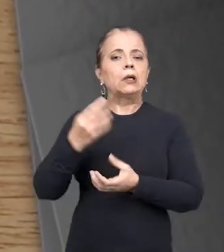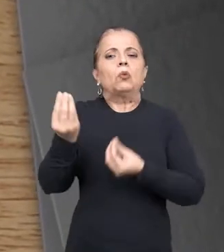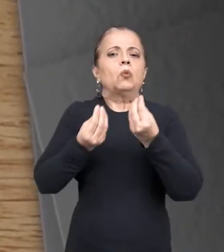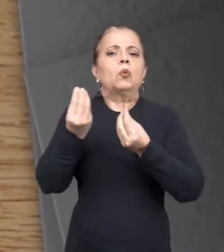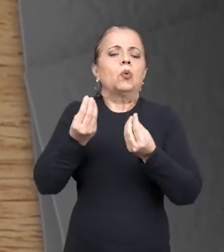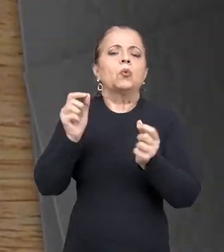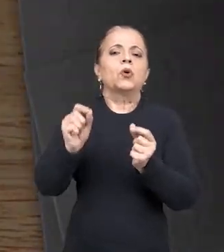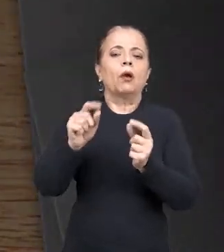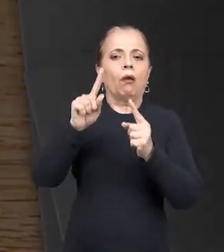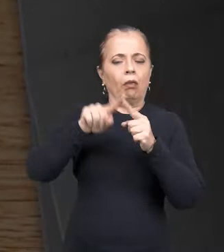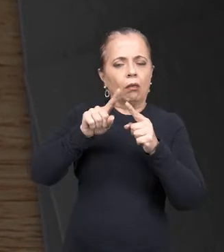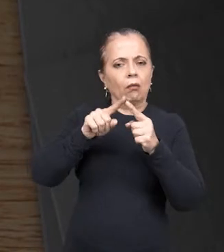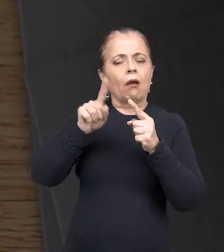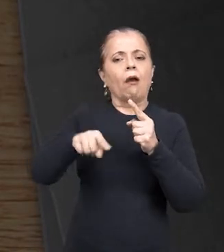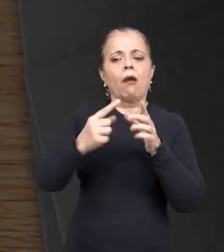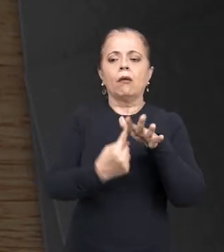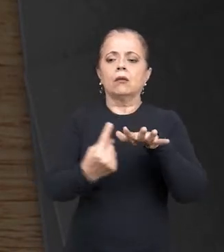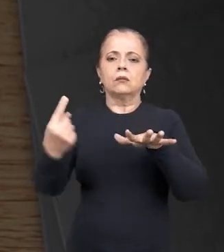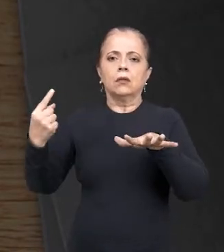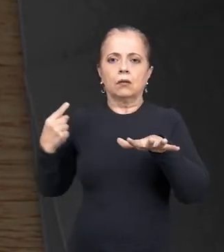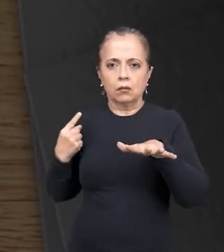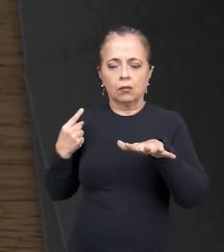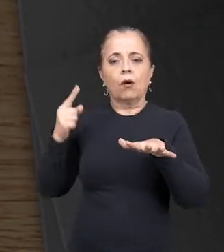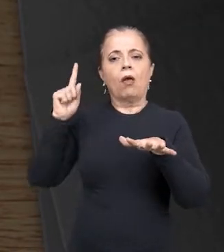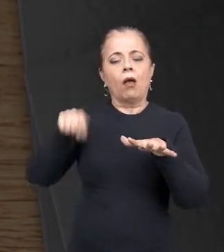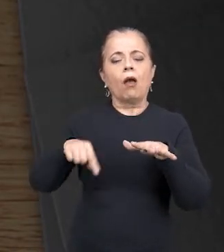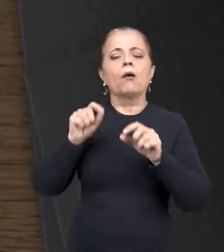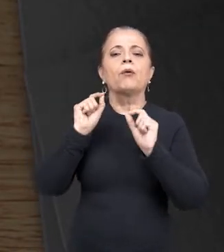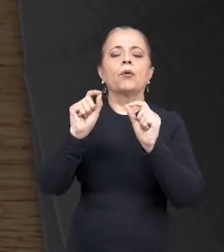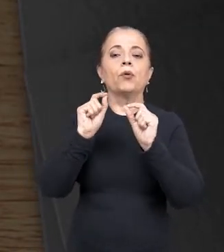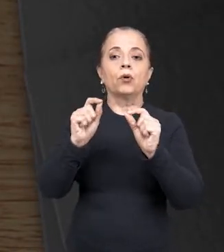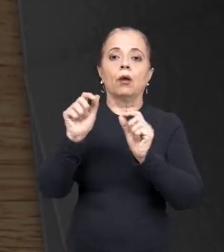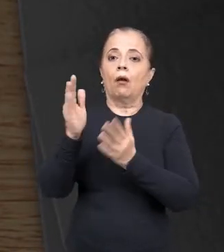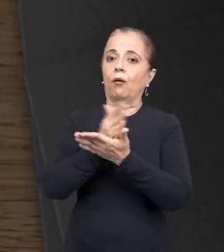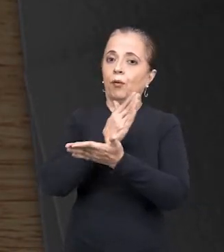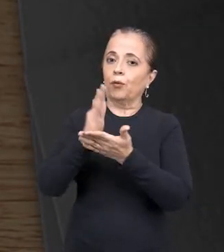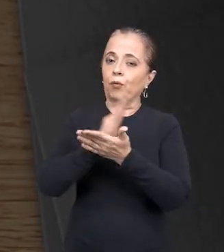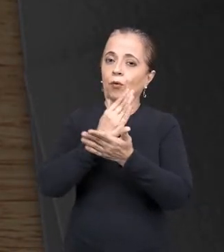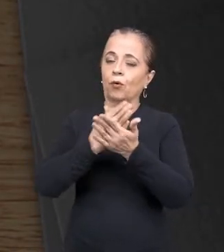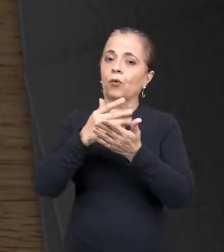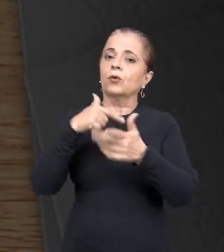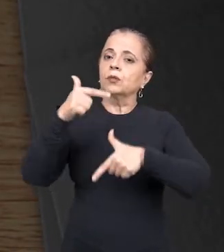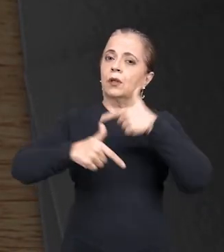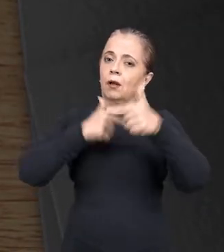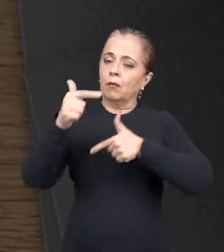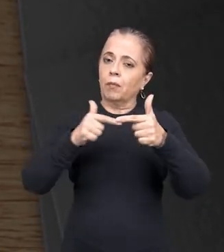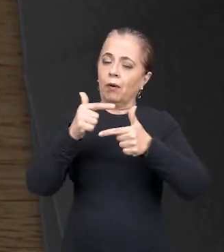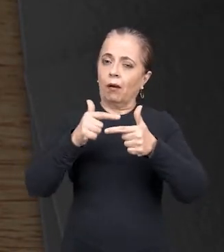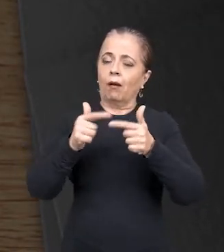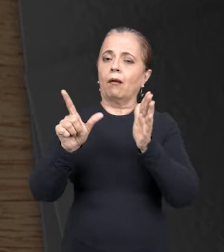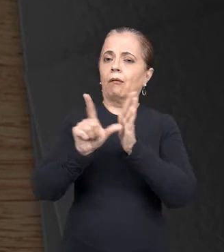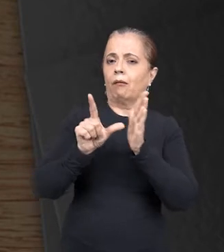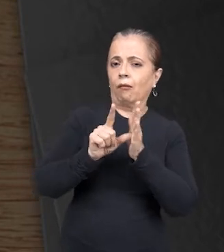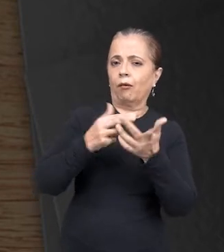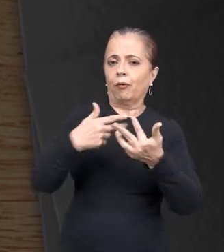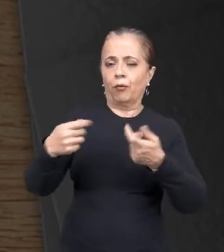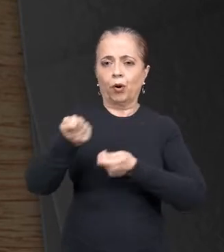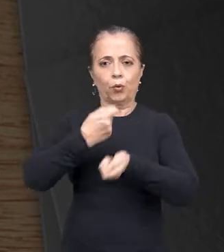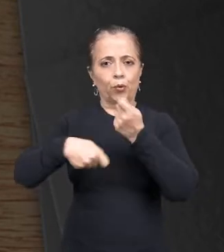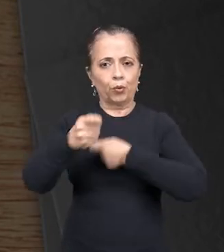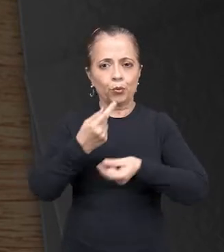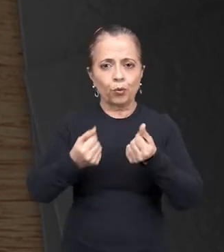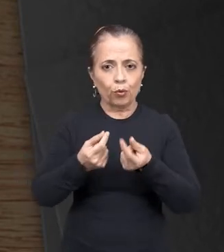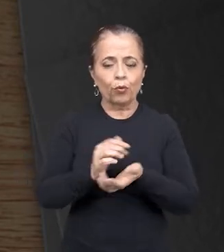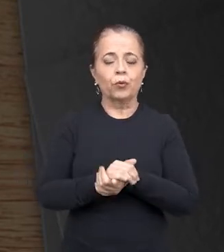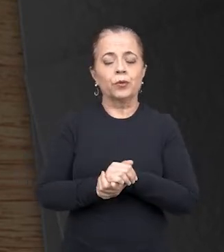essas? São medidas de isolamento através da interrupção de algumas atividades, de alguns econômicos. É